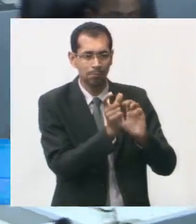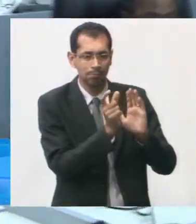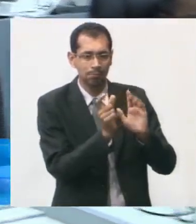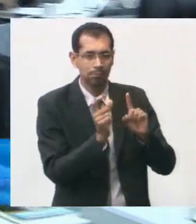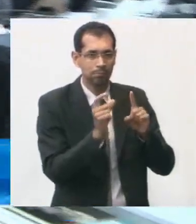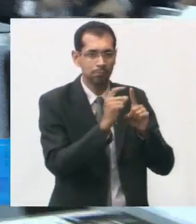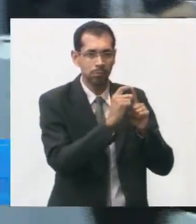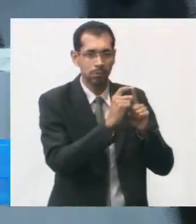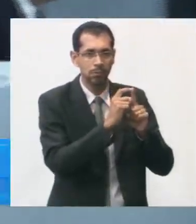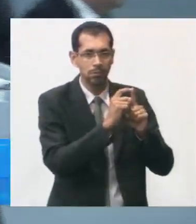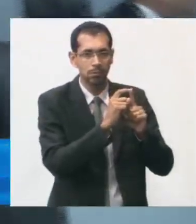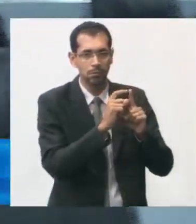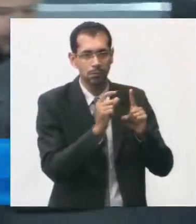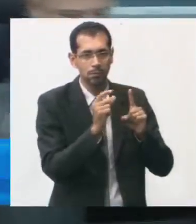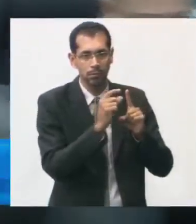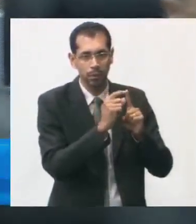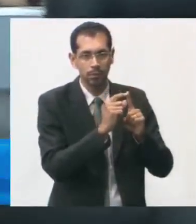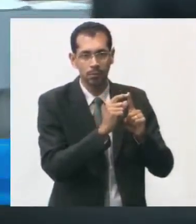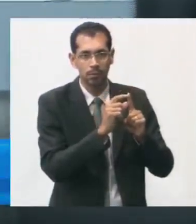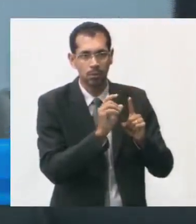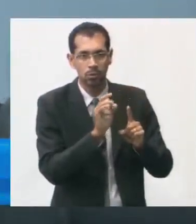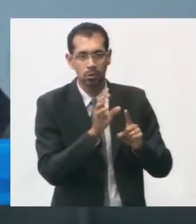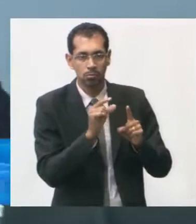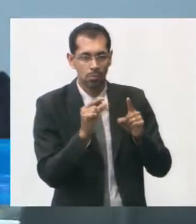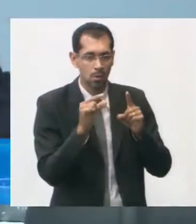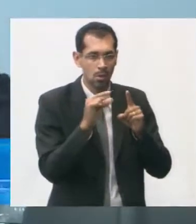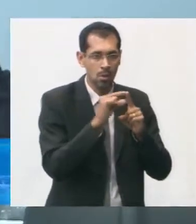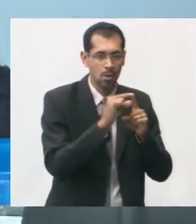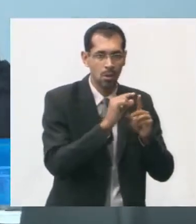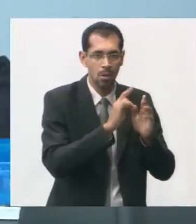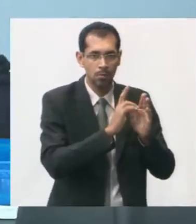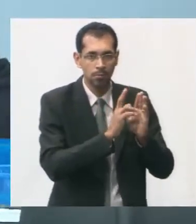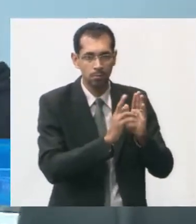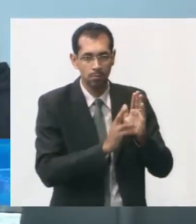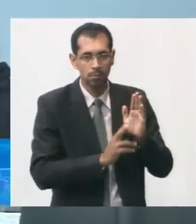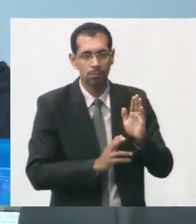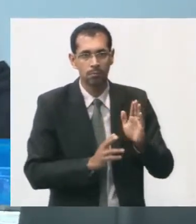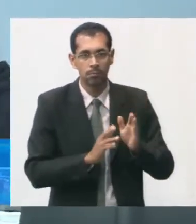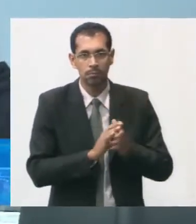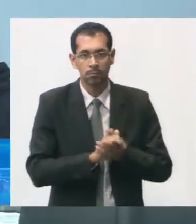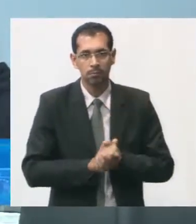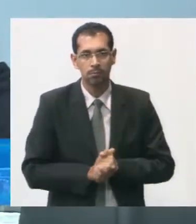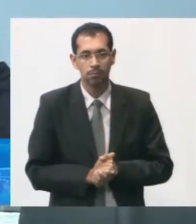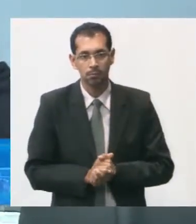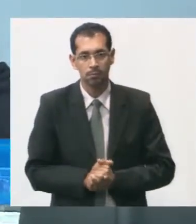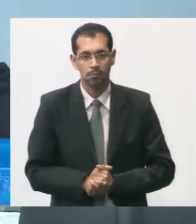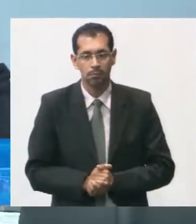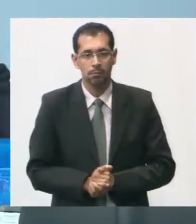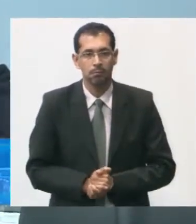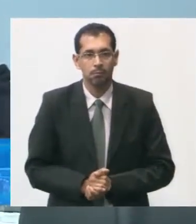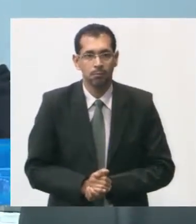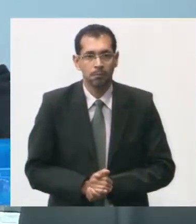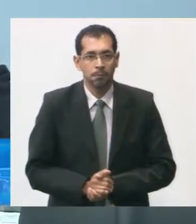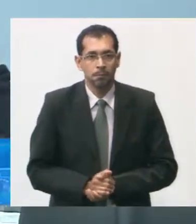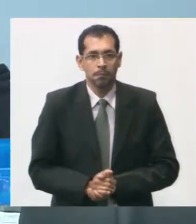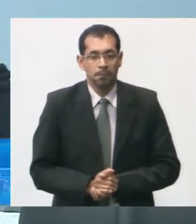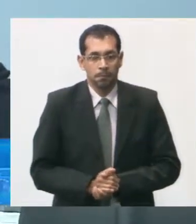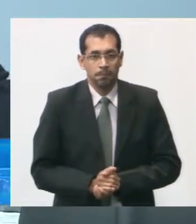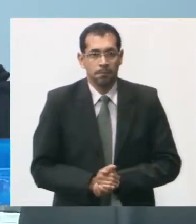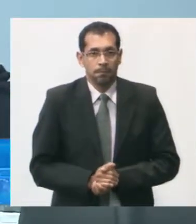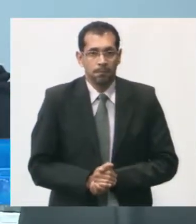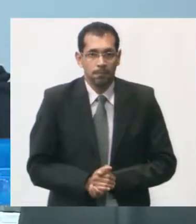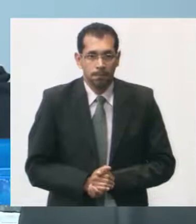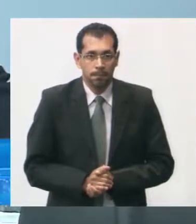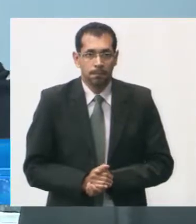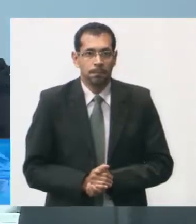você vai modificando as nomenclaturas que se referem a esses movimentos, né? Ainda está como... ainda consta hoje